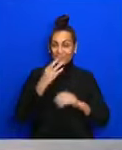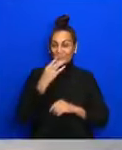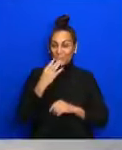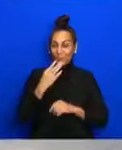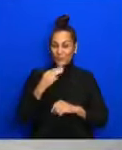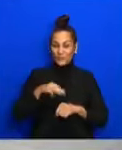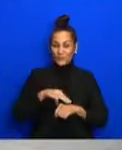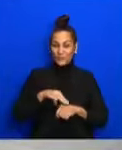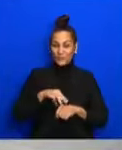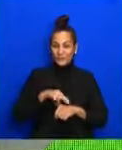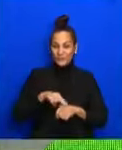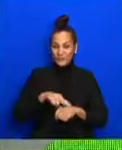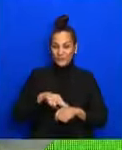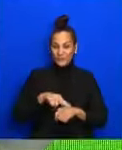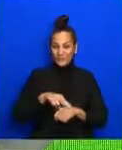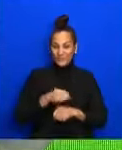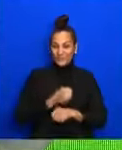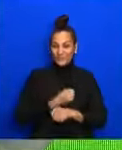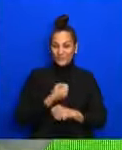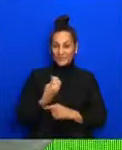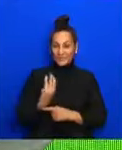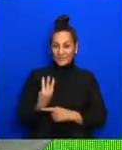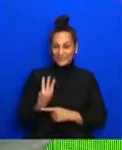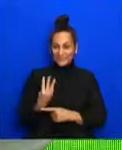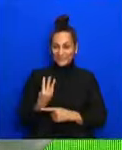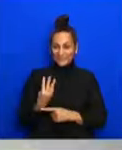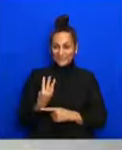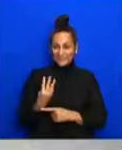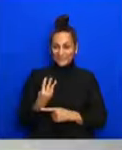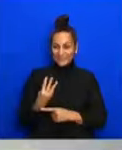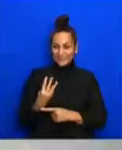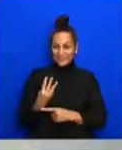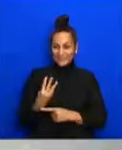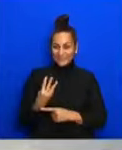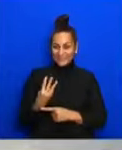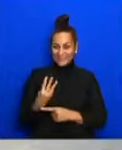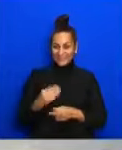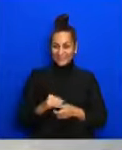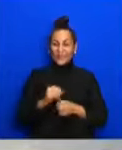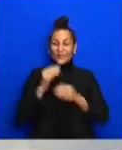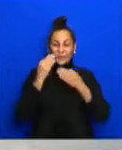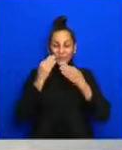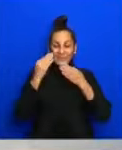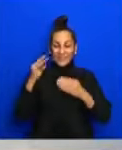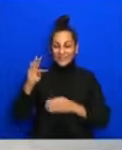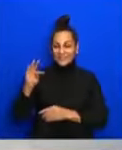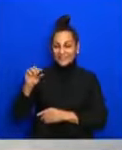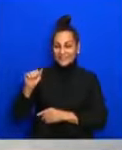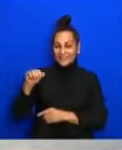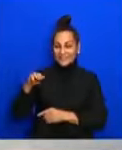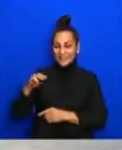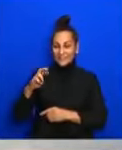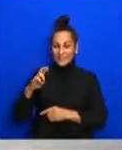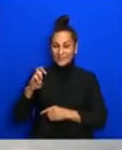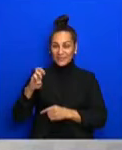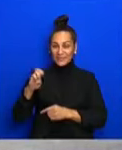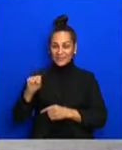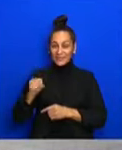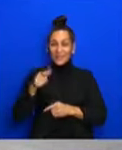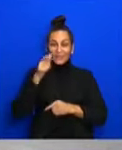Bola verde, número 3. Obrigado, Tamires. Vamos confirmar